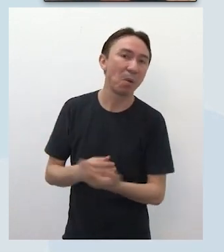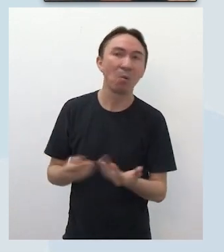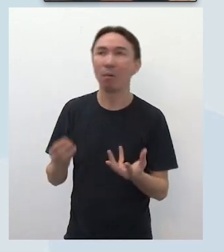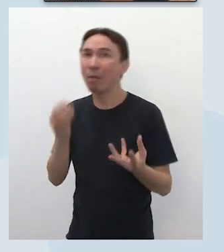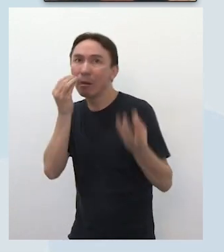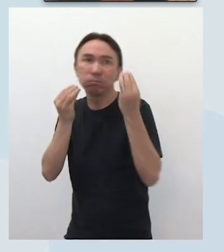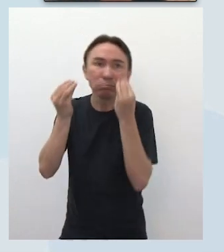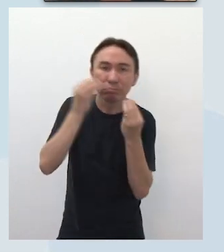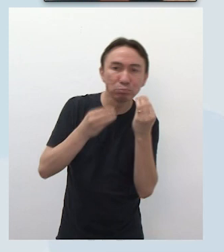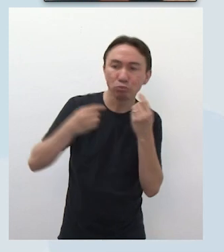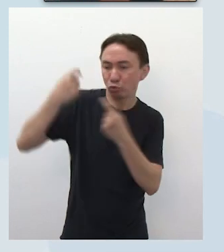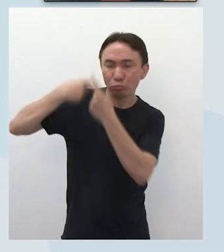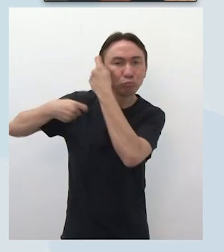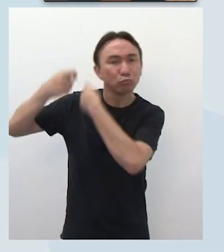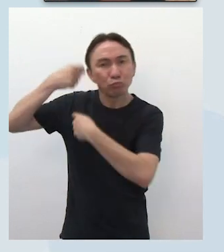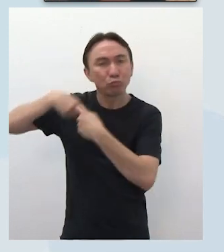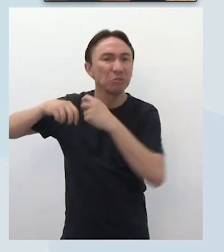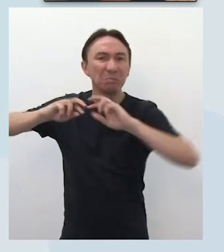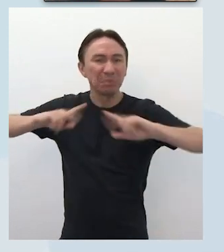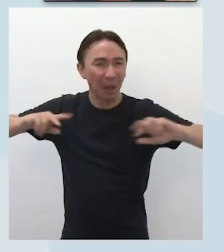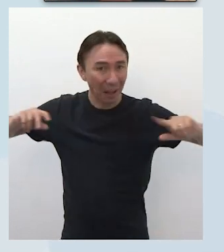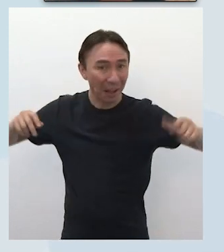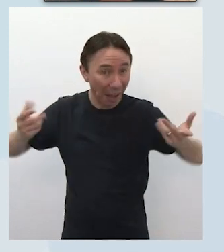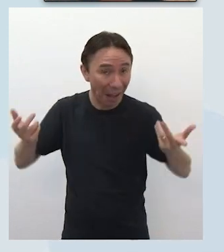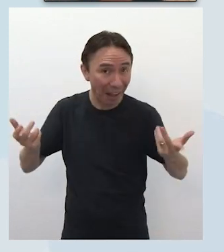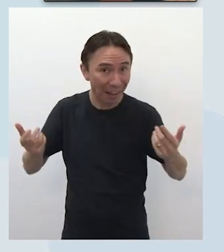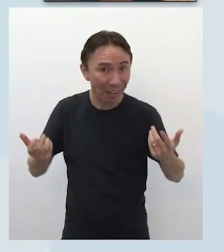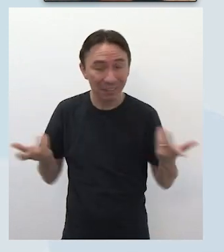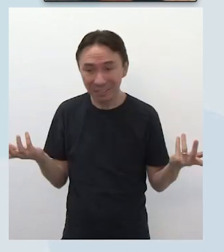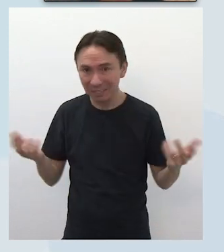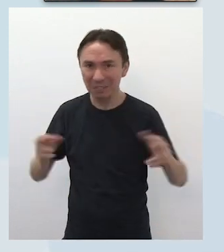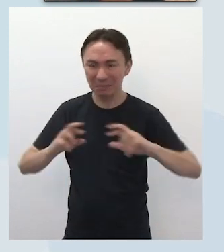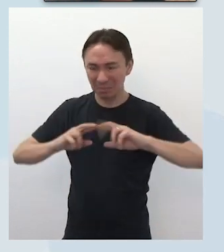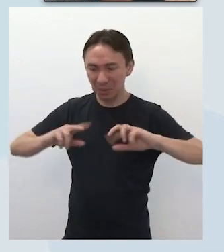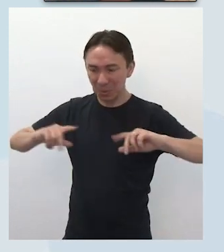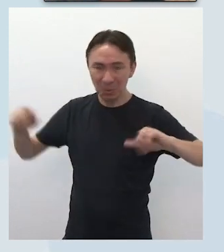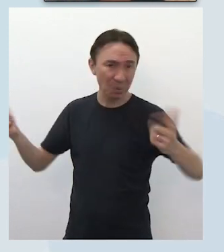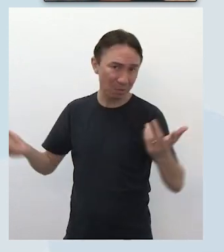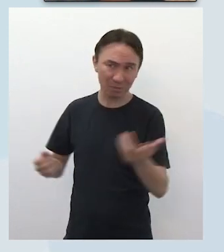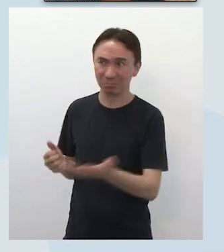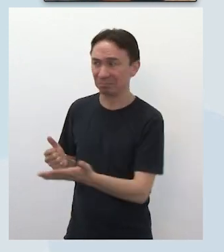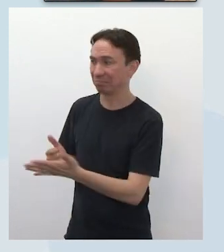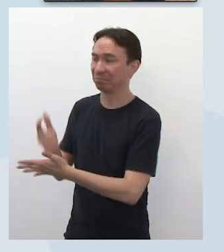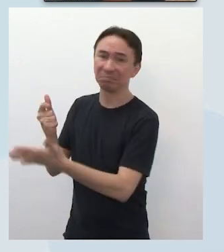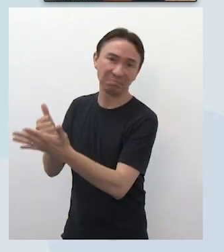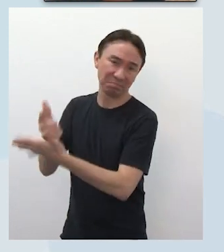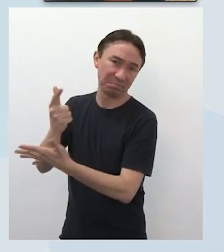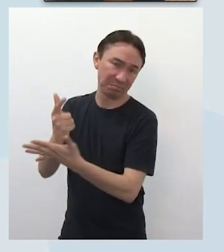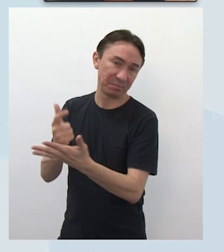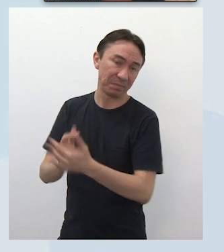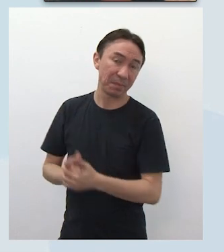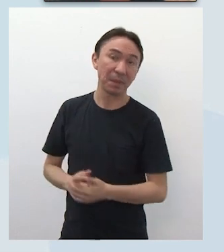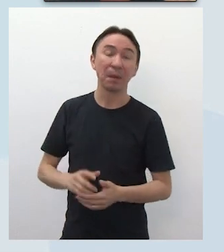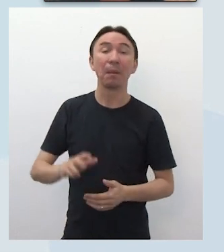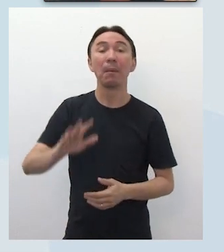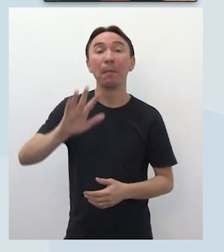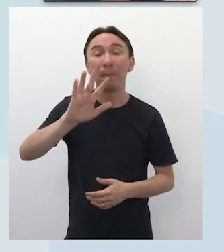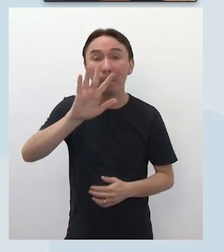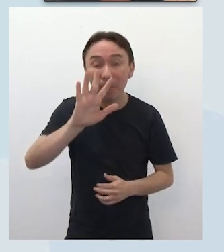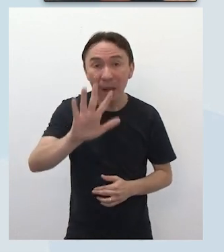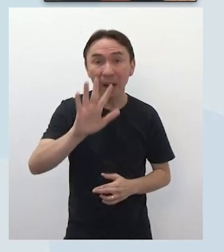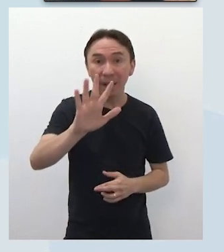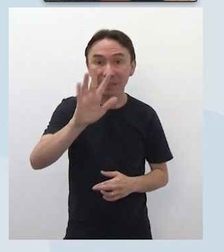gente lança a mão de elementos que são muito mais materiais. Só que ter a autoestima